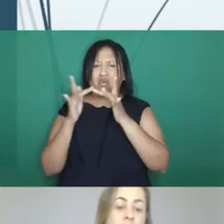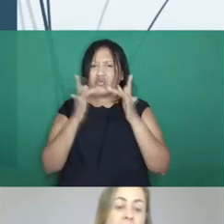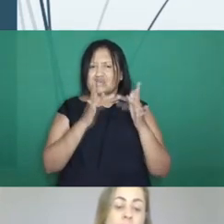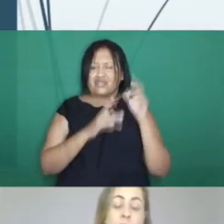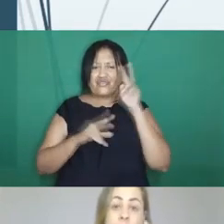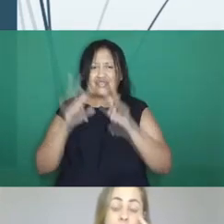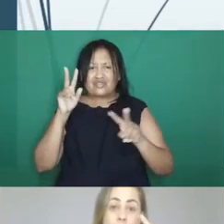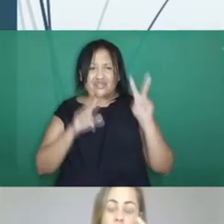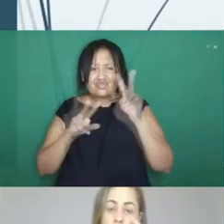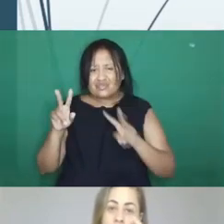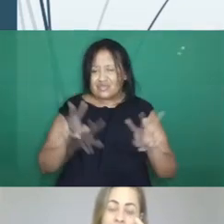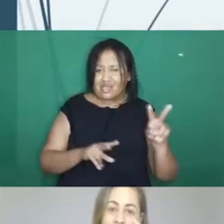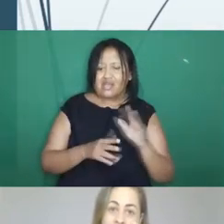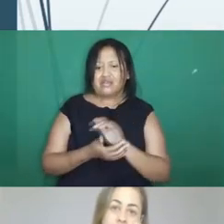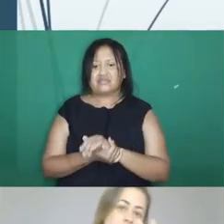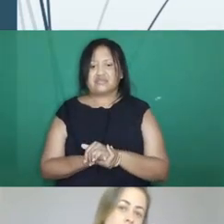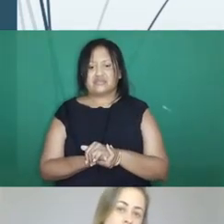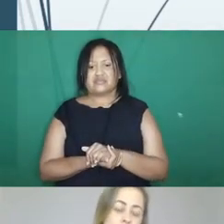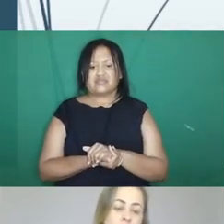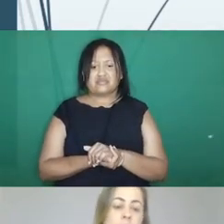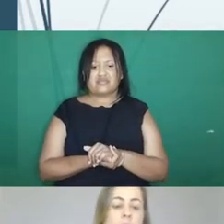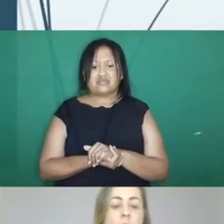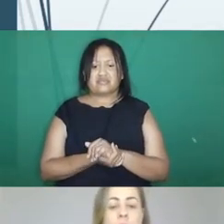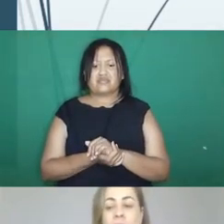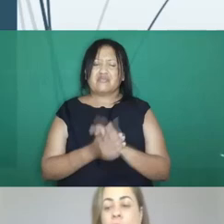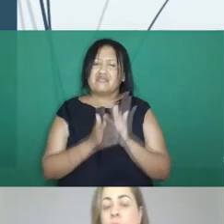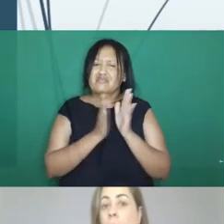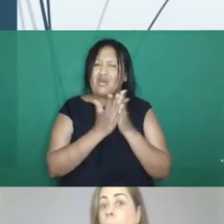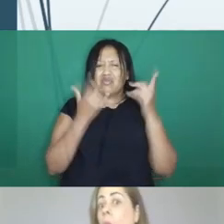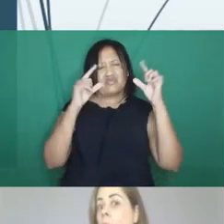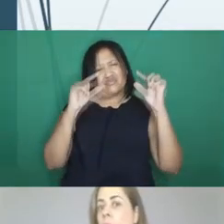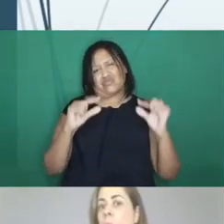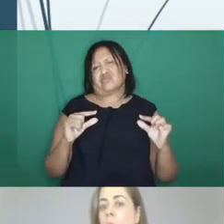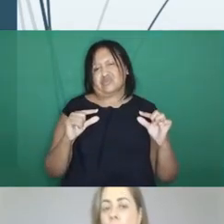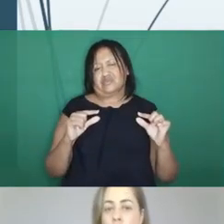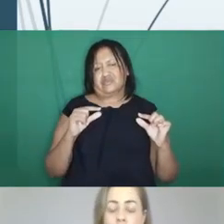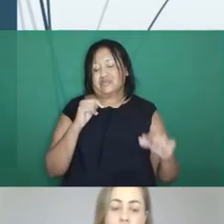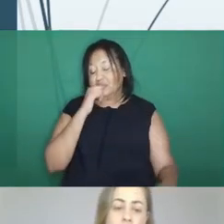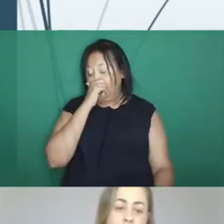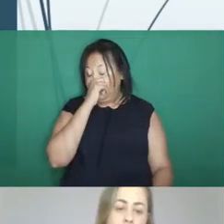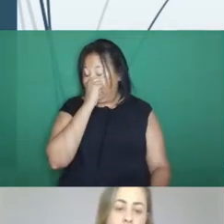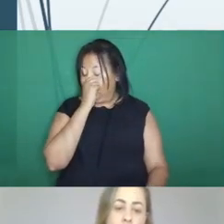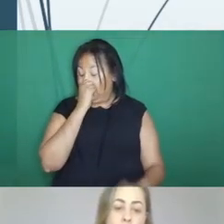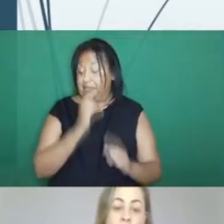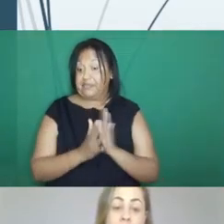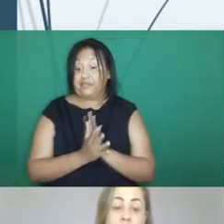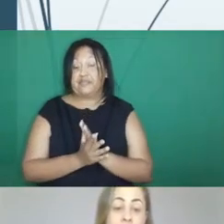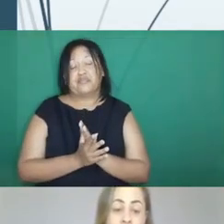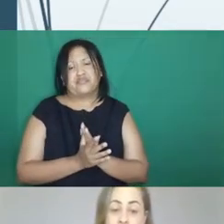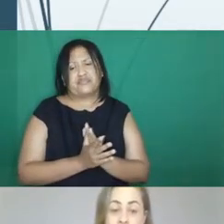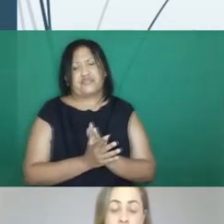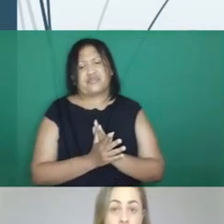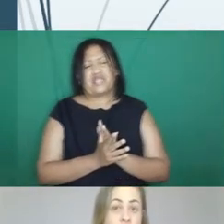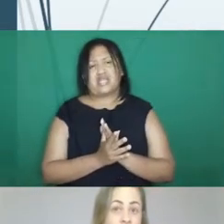contato visual vende ai de olhos então contato visual pobre um pouco né contato visual